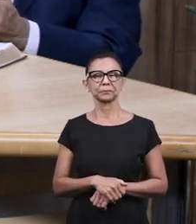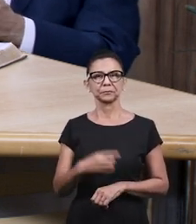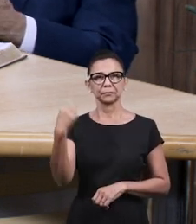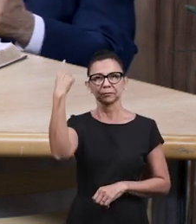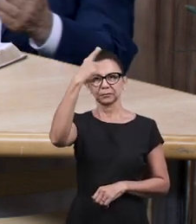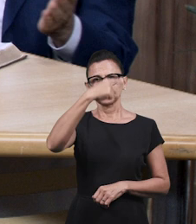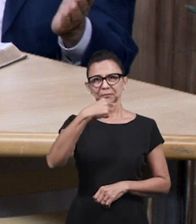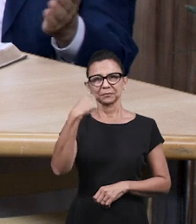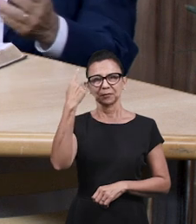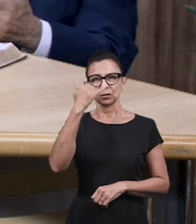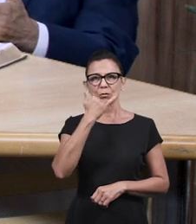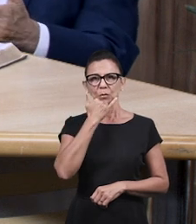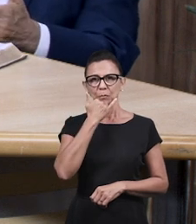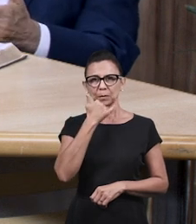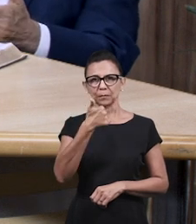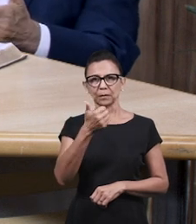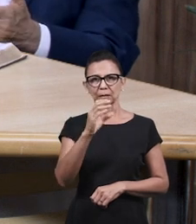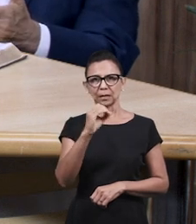Agora,